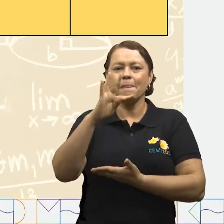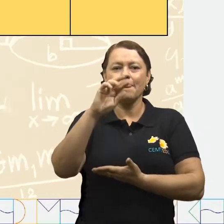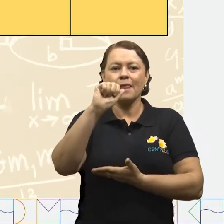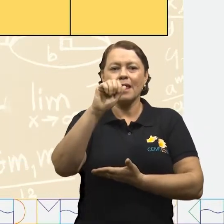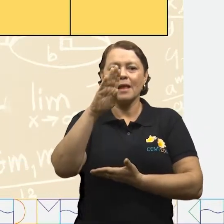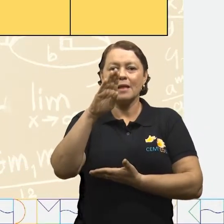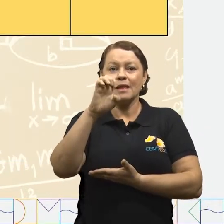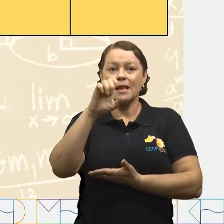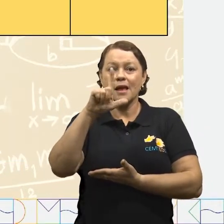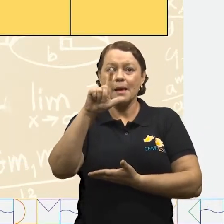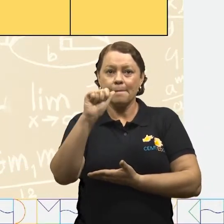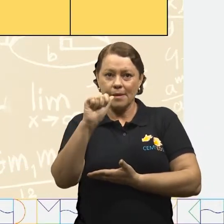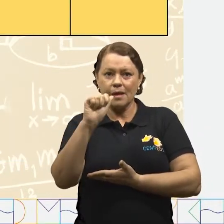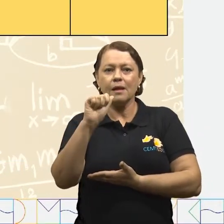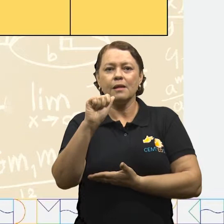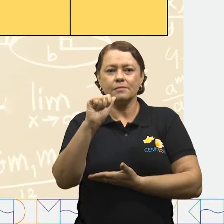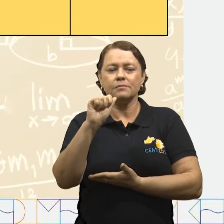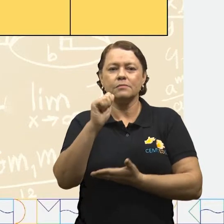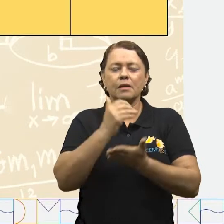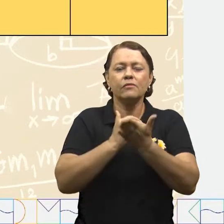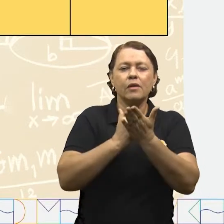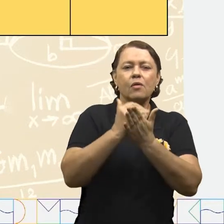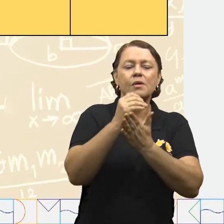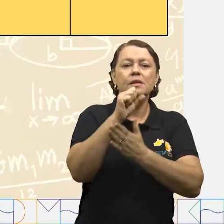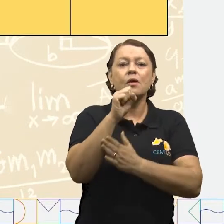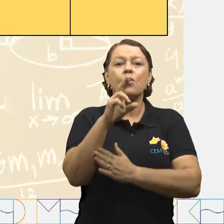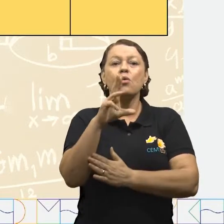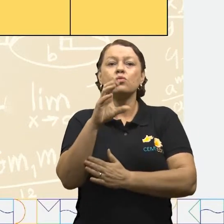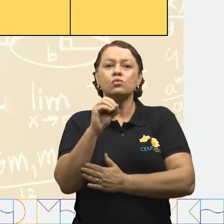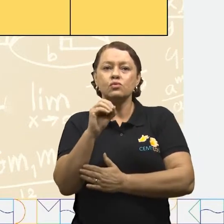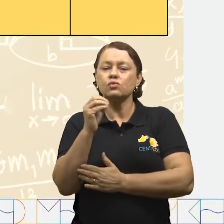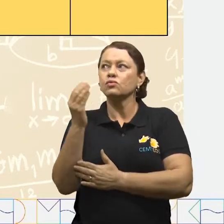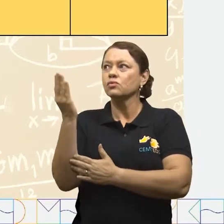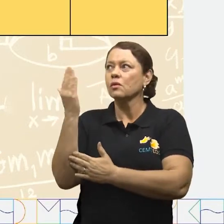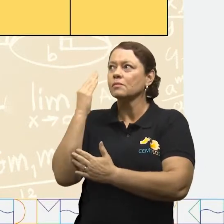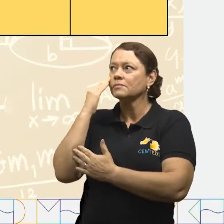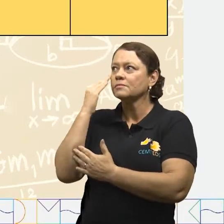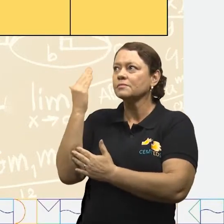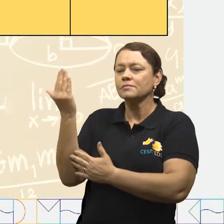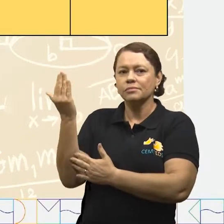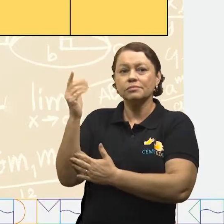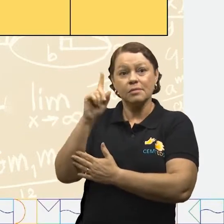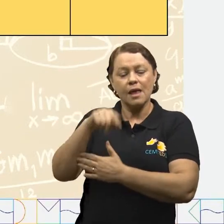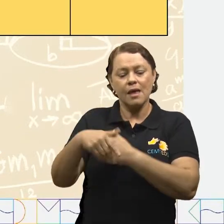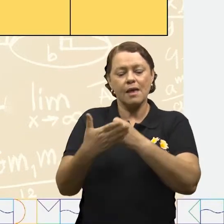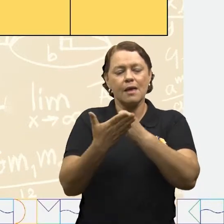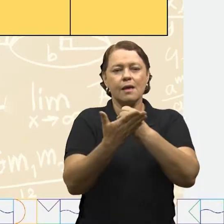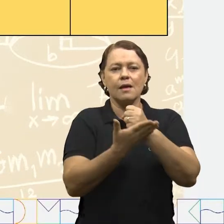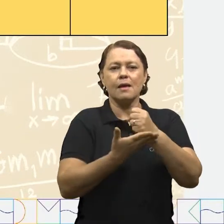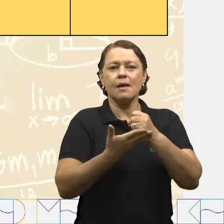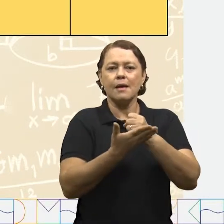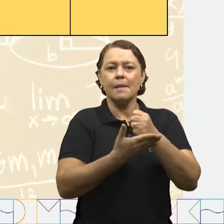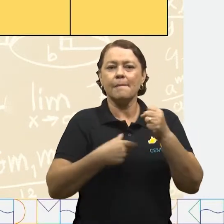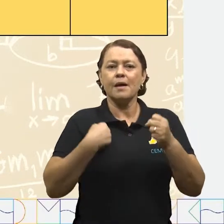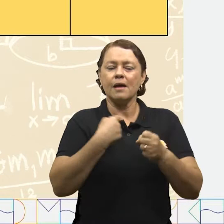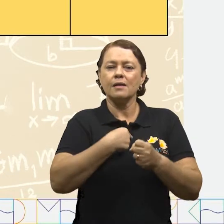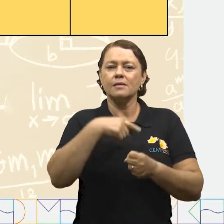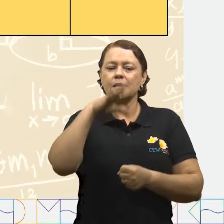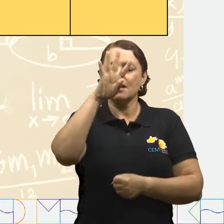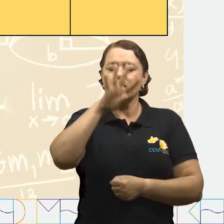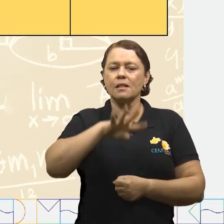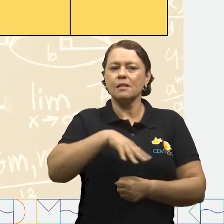iniciamos aí colocando os sucos vamos lá eles serão a base da nossa tabela